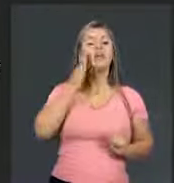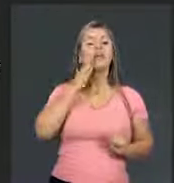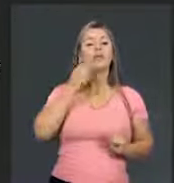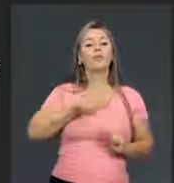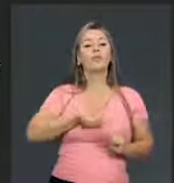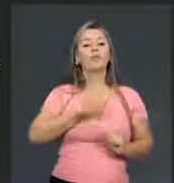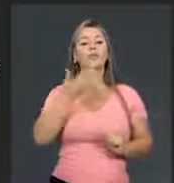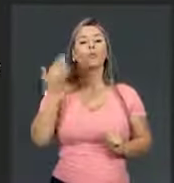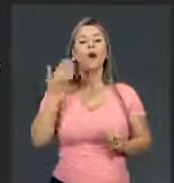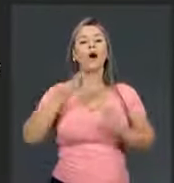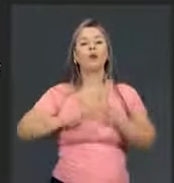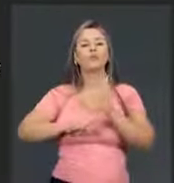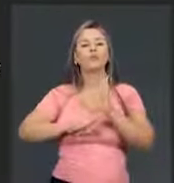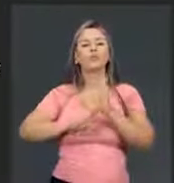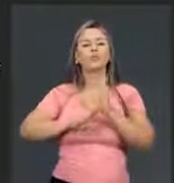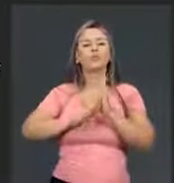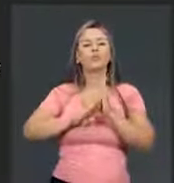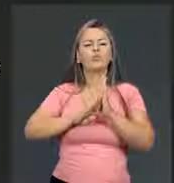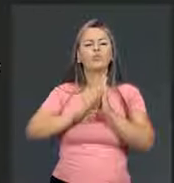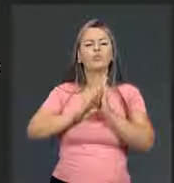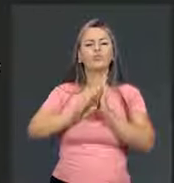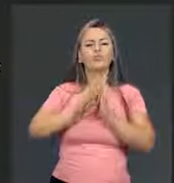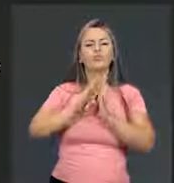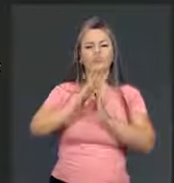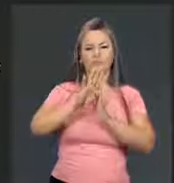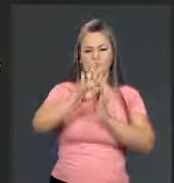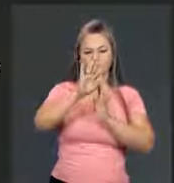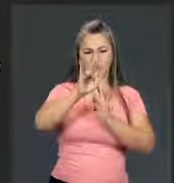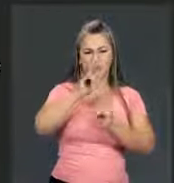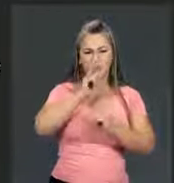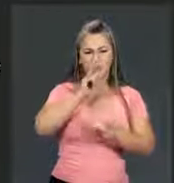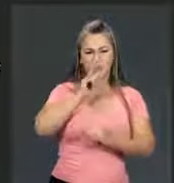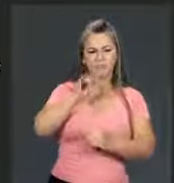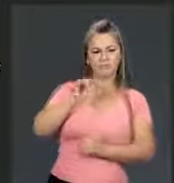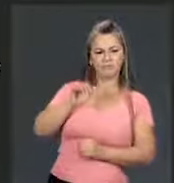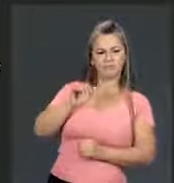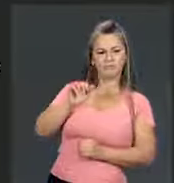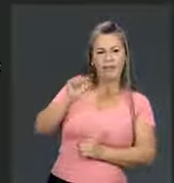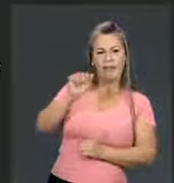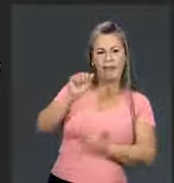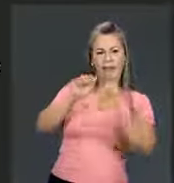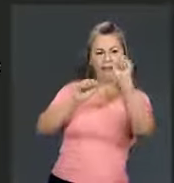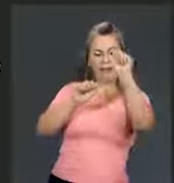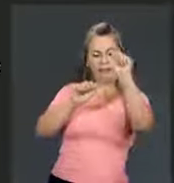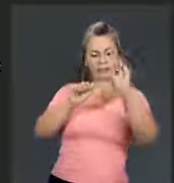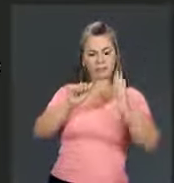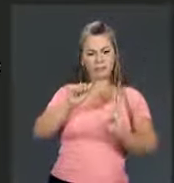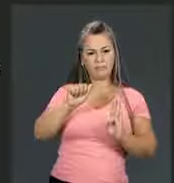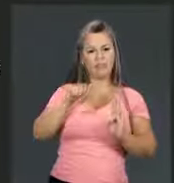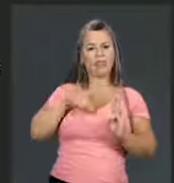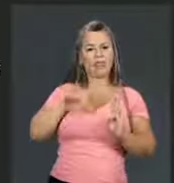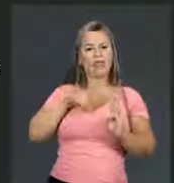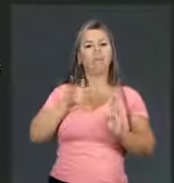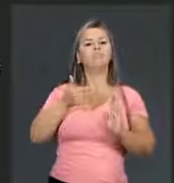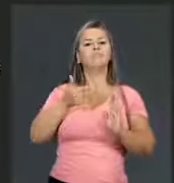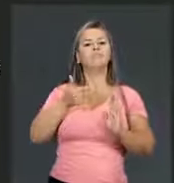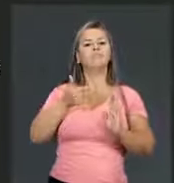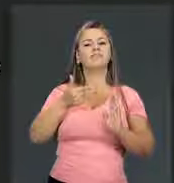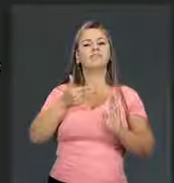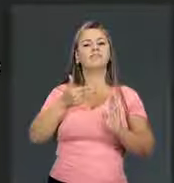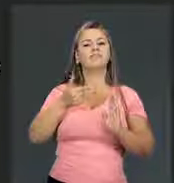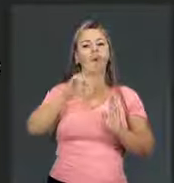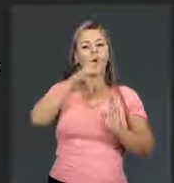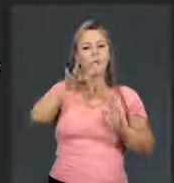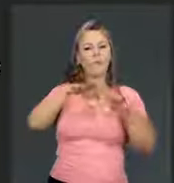daquela carga elétrica. Então, a tensão entre A e B é o trabalho sobre a carga.